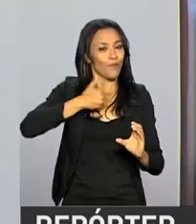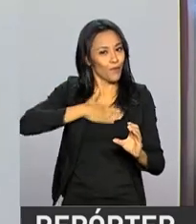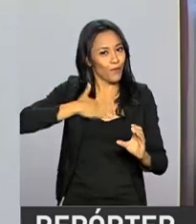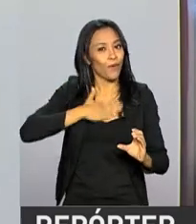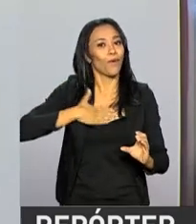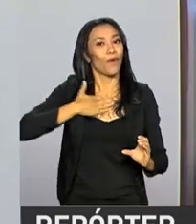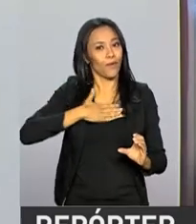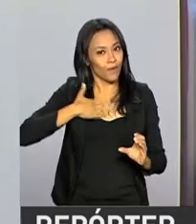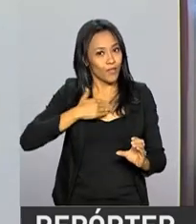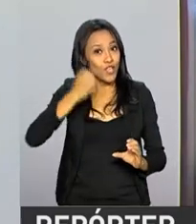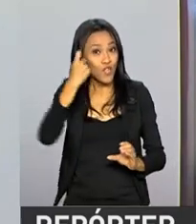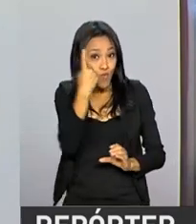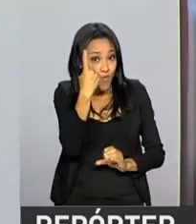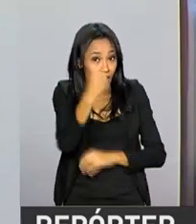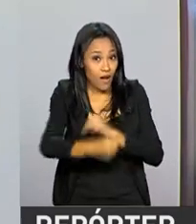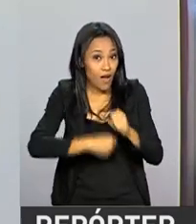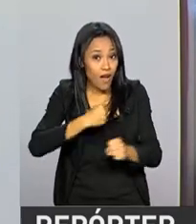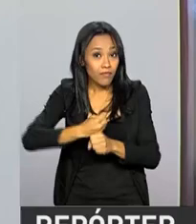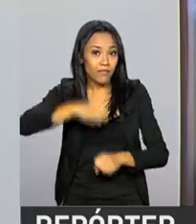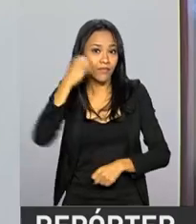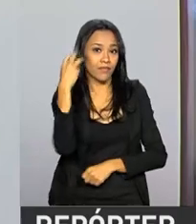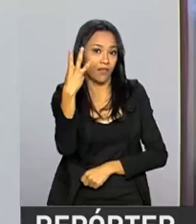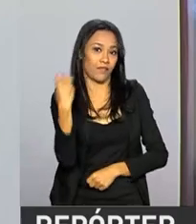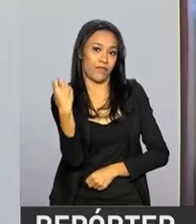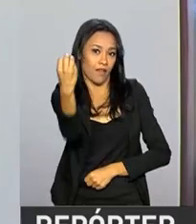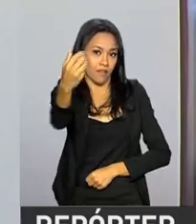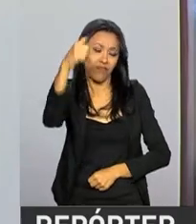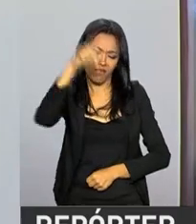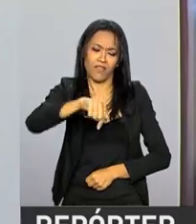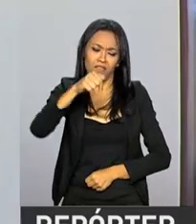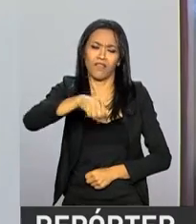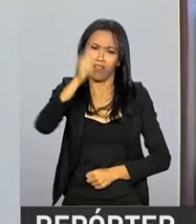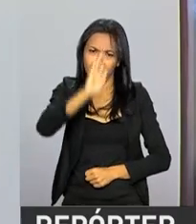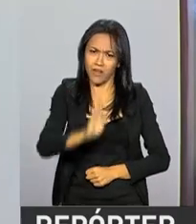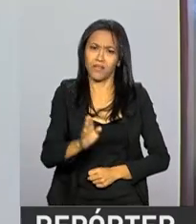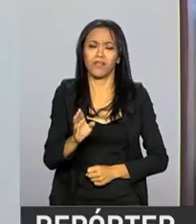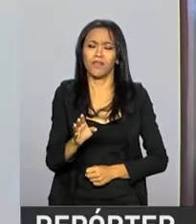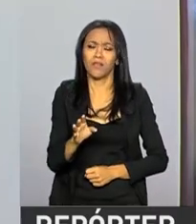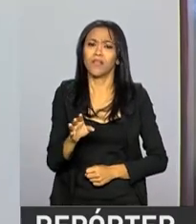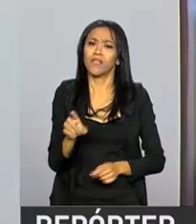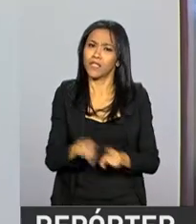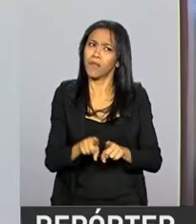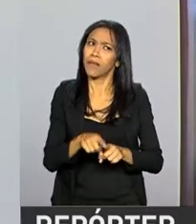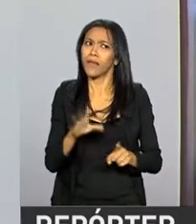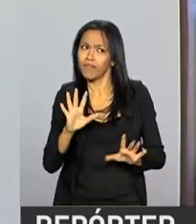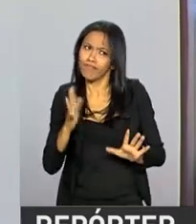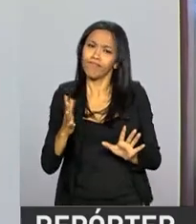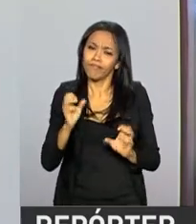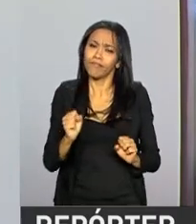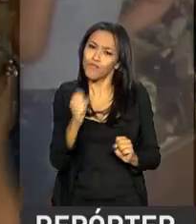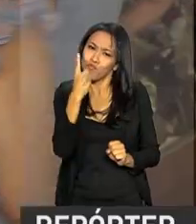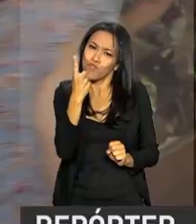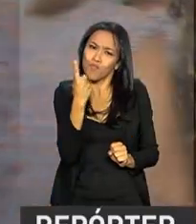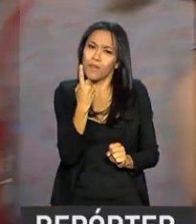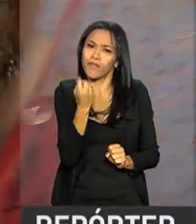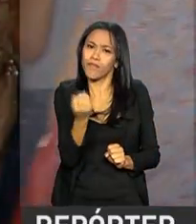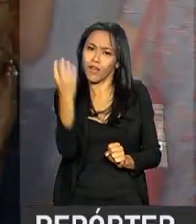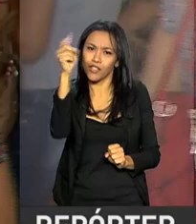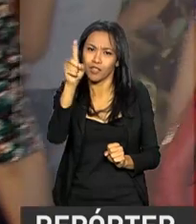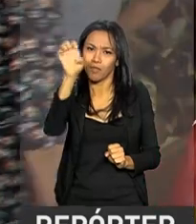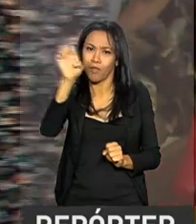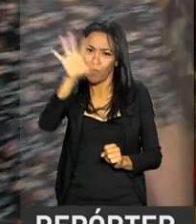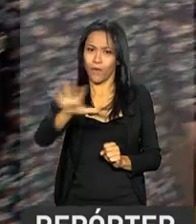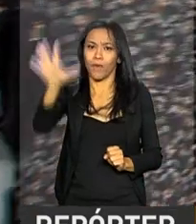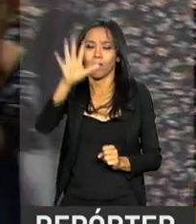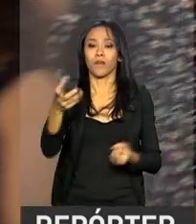vezes no ano faz três viagens aqui mesmo dentro do brasil e de repente uma europa comprar um carro